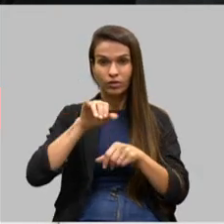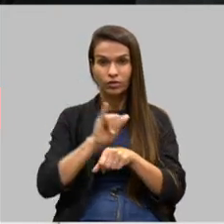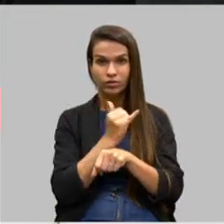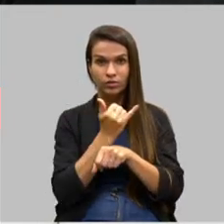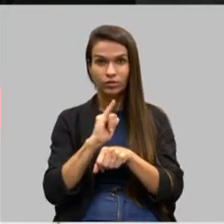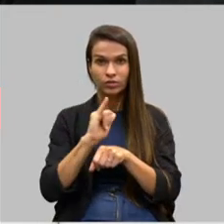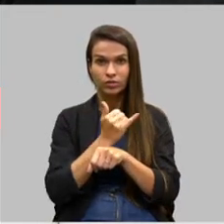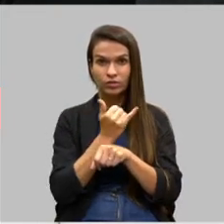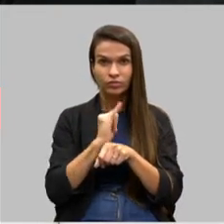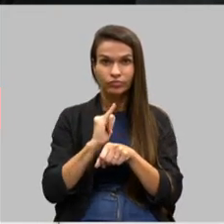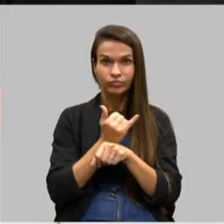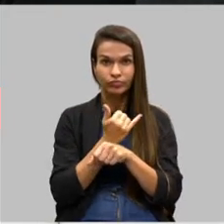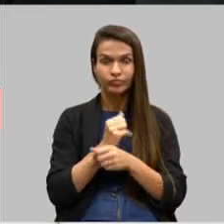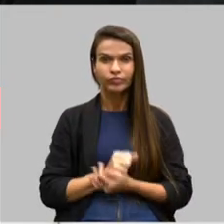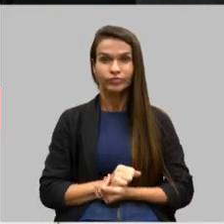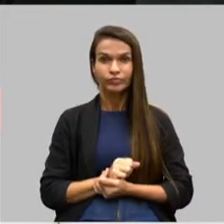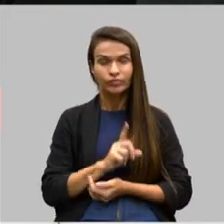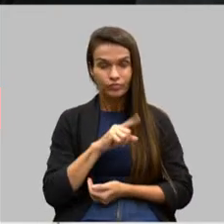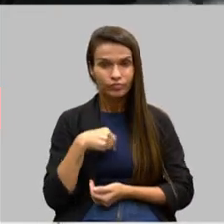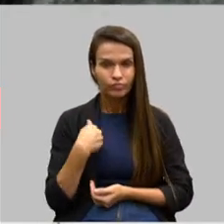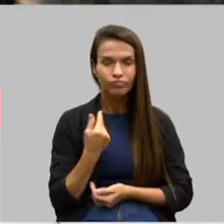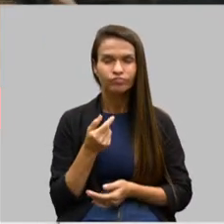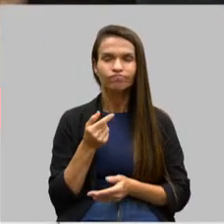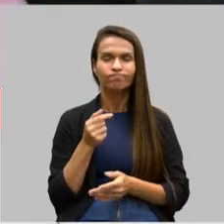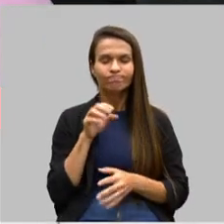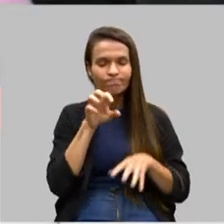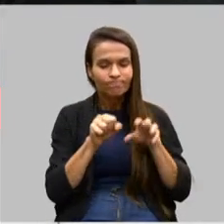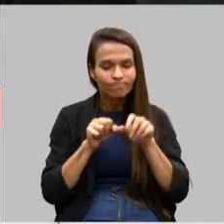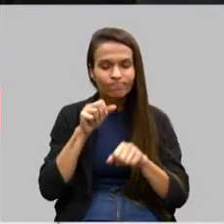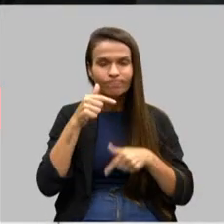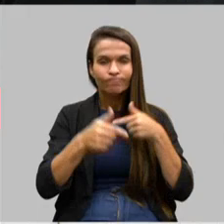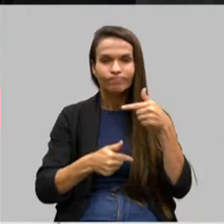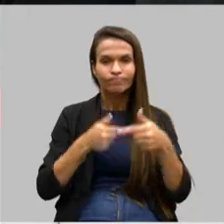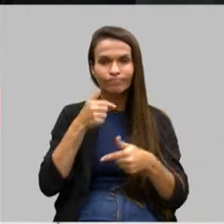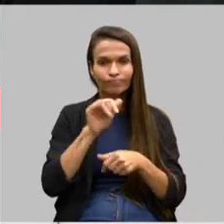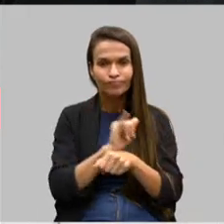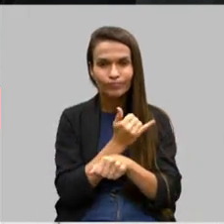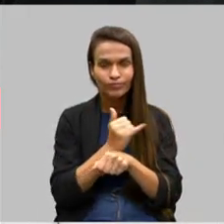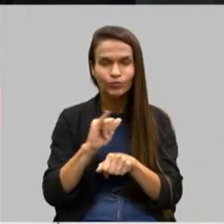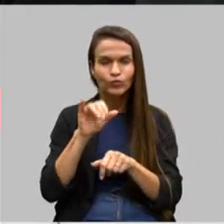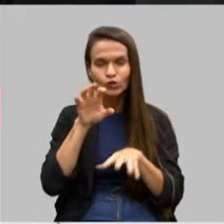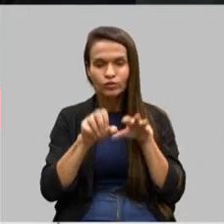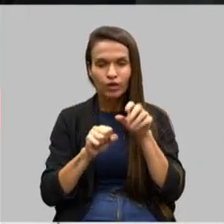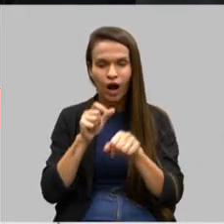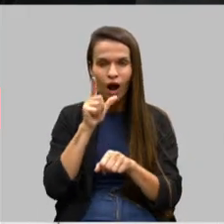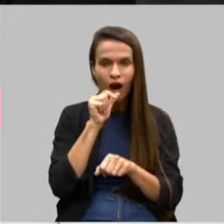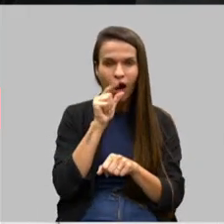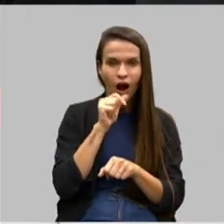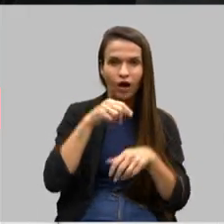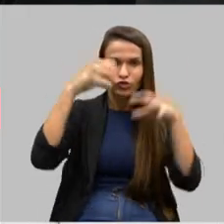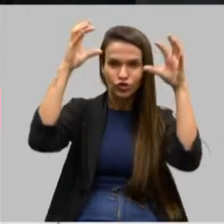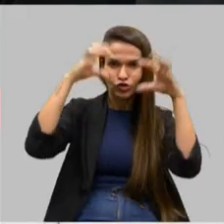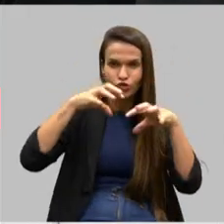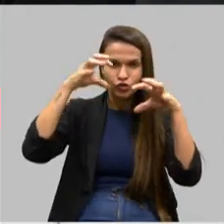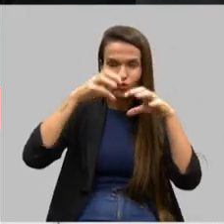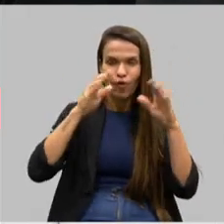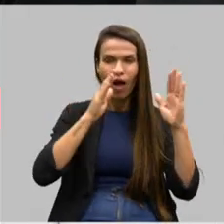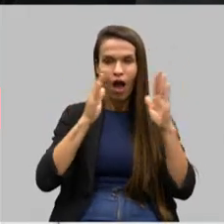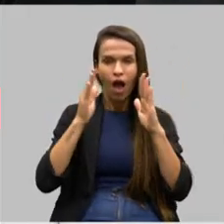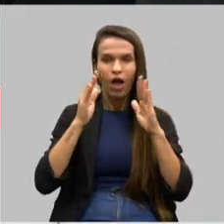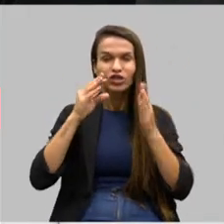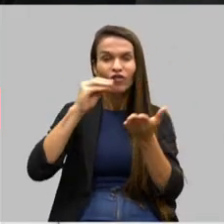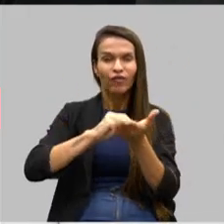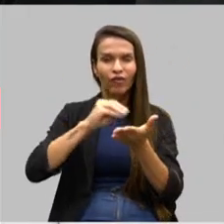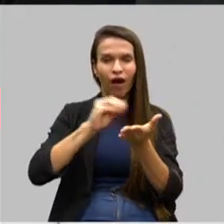Então, a gente busca trabalhar a estratégia de captação de água de chuva para, na época da escassez, as famílias